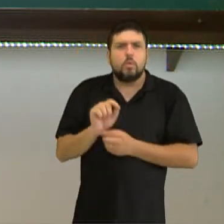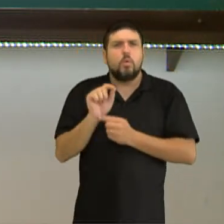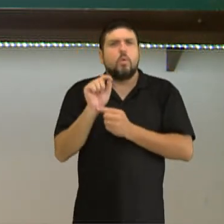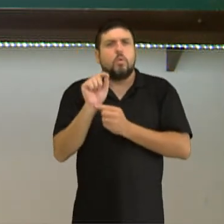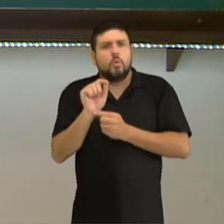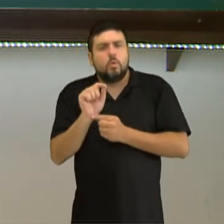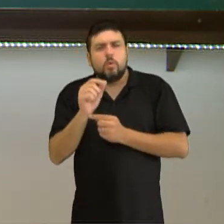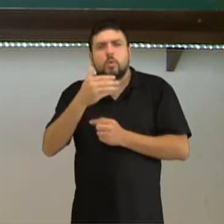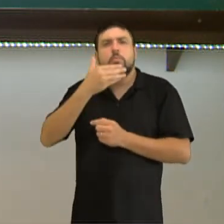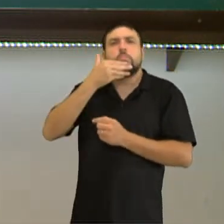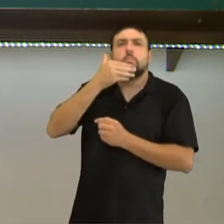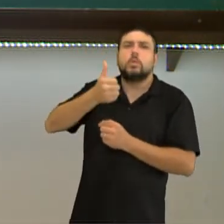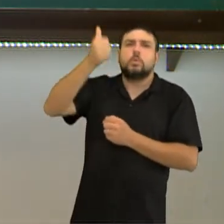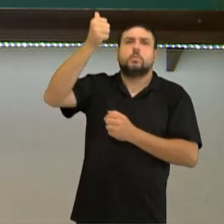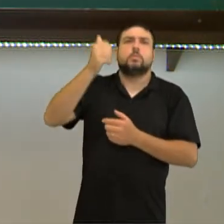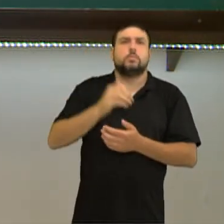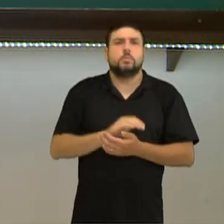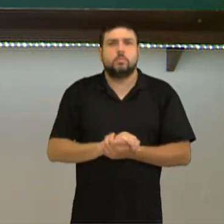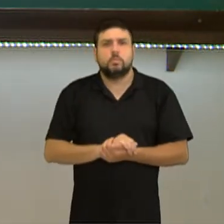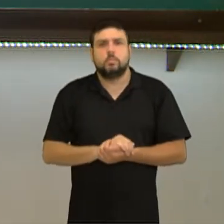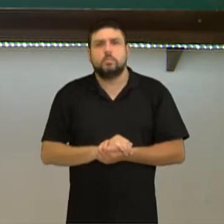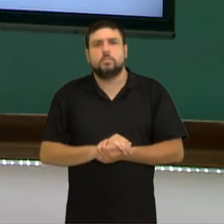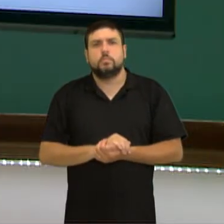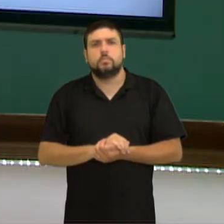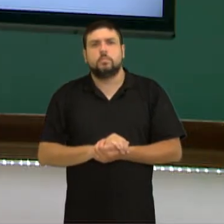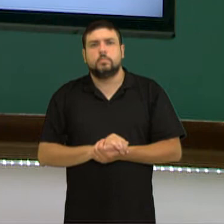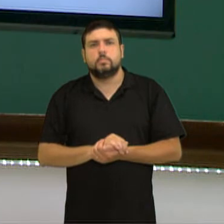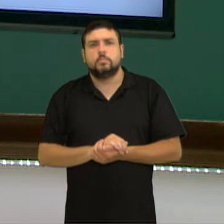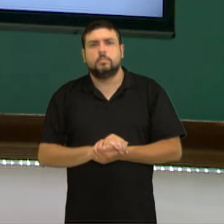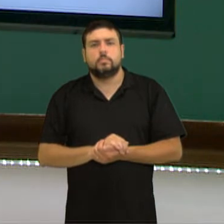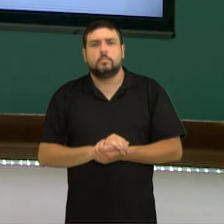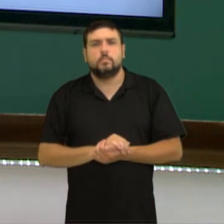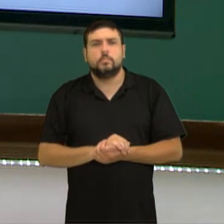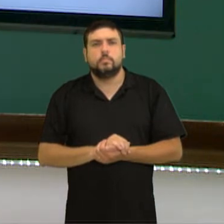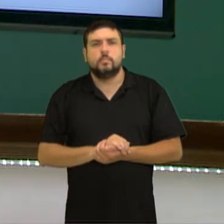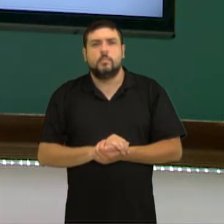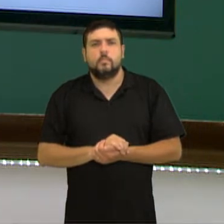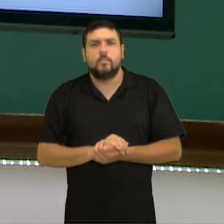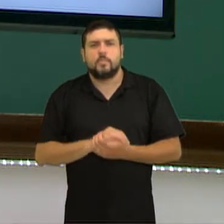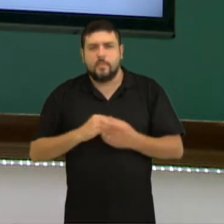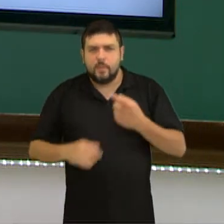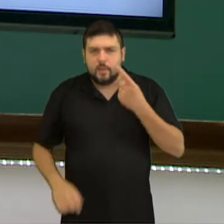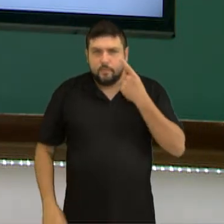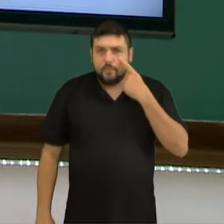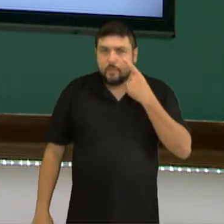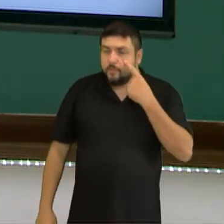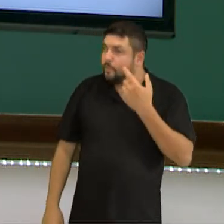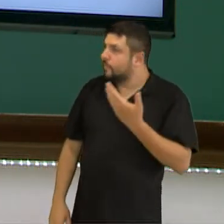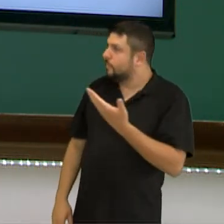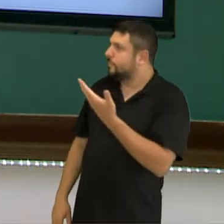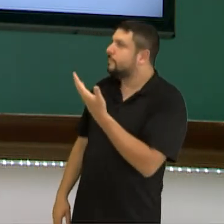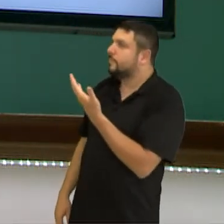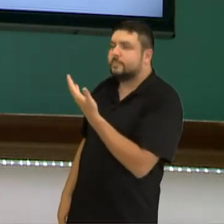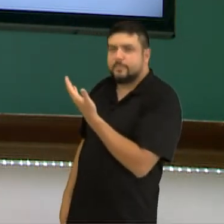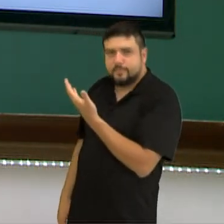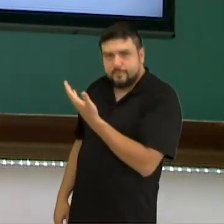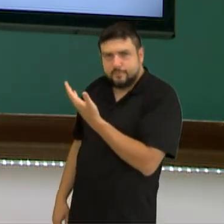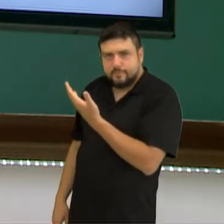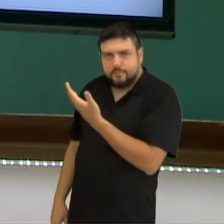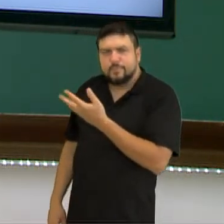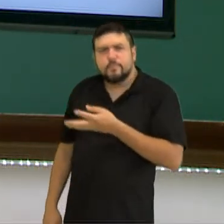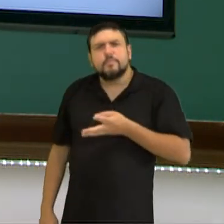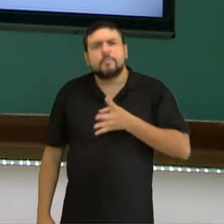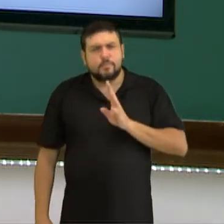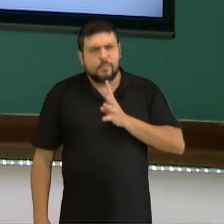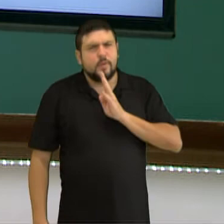o melhor. E aqui um exemplo para a gente entender um pouco melhor dessas normas, usando esse